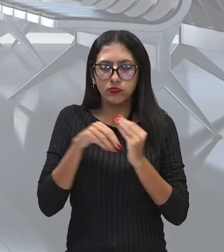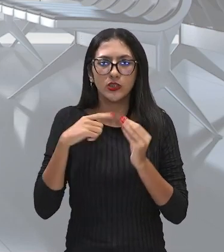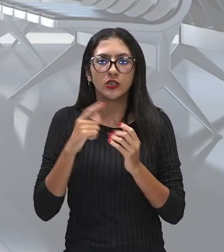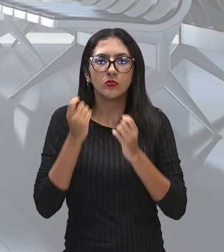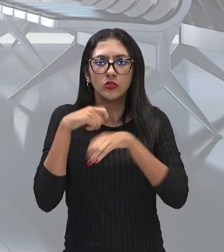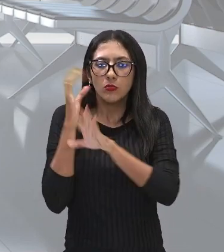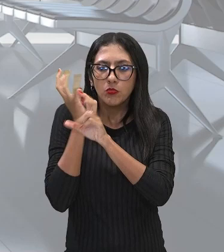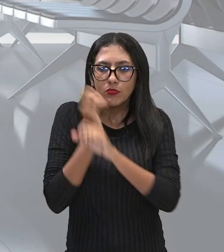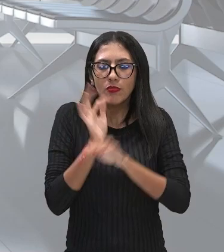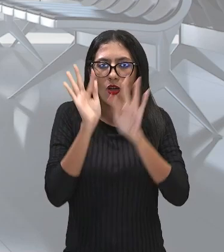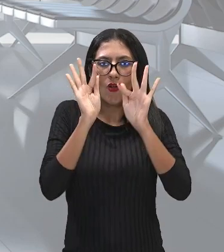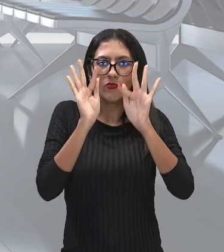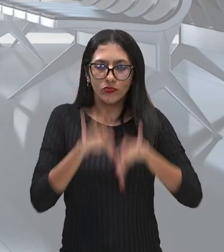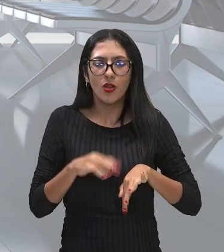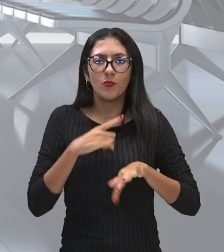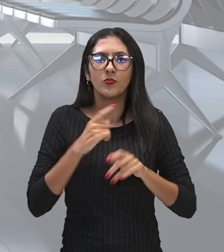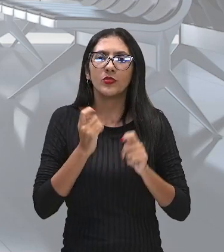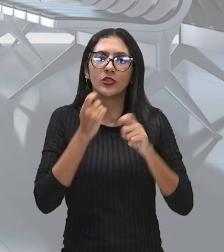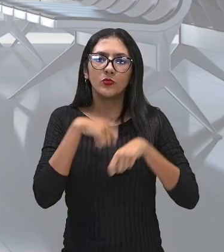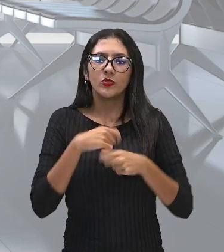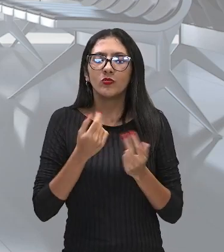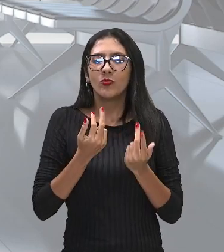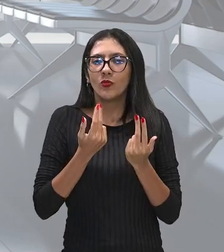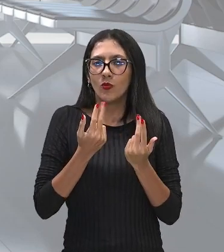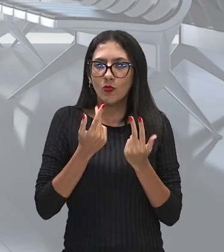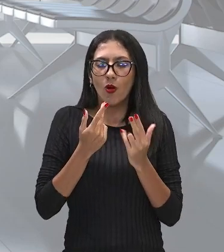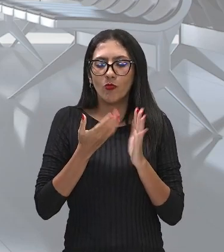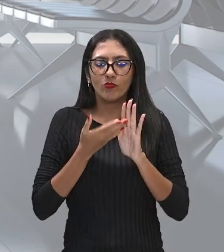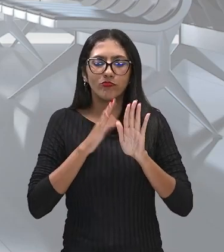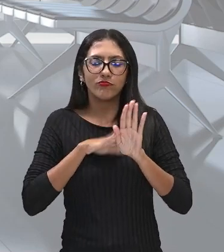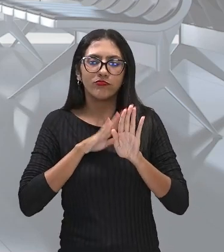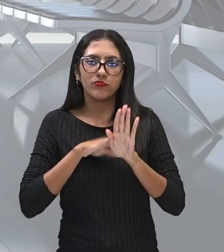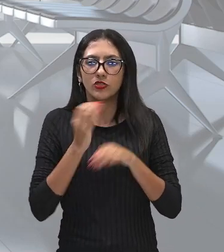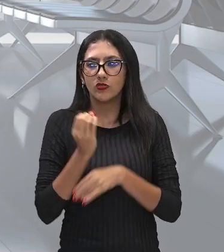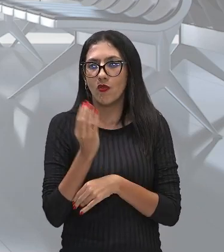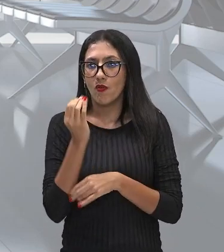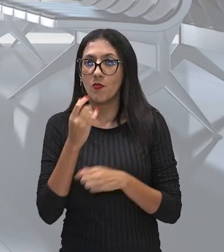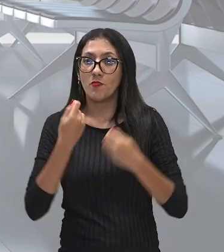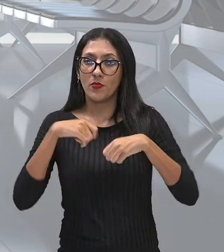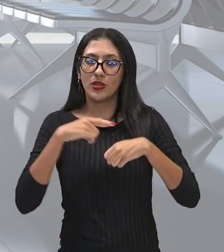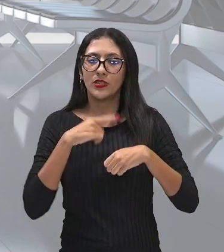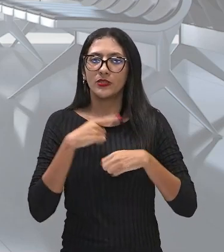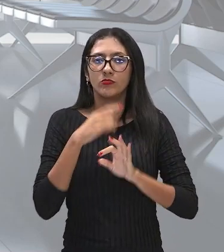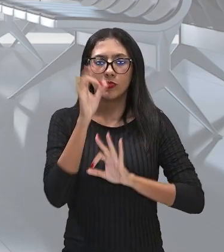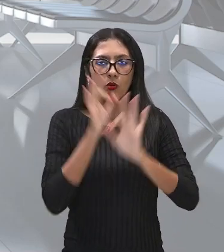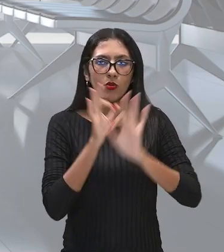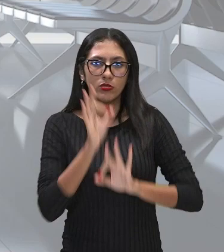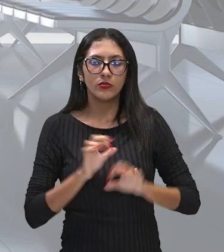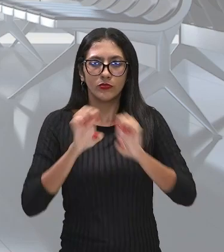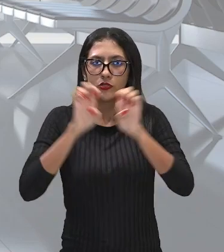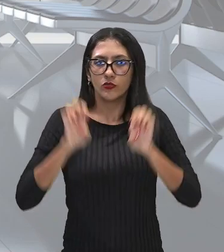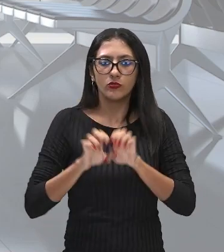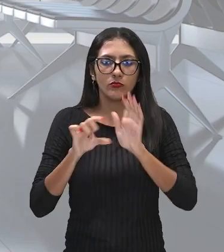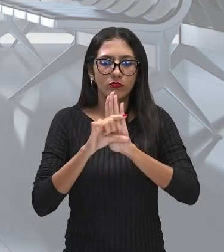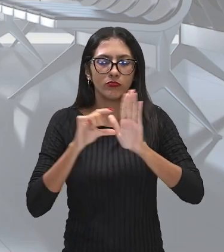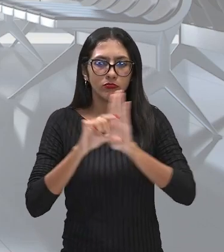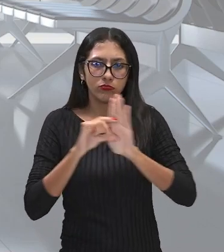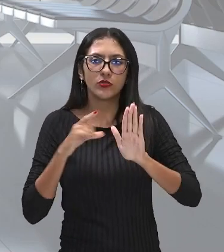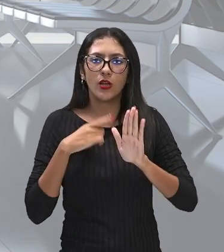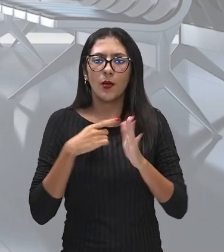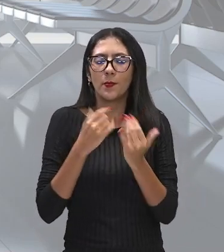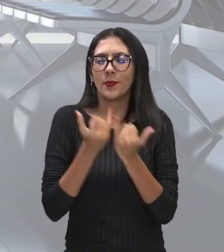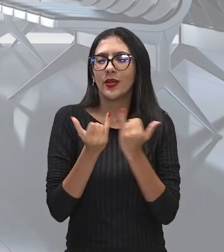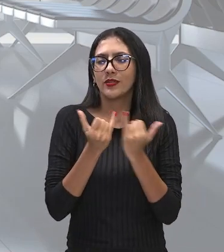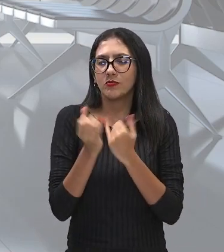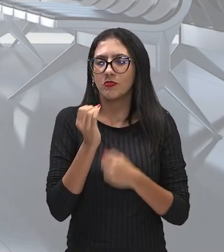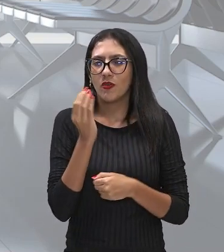com chave de ouro, assim como eu estou fazendo com a minha viagem. Então, por isso que nós temos que pensar que a construção de um parágrafo é semelhante a um roteiro de